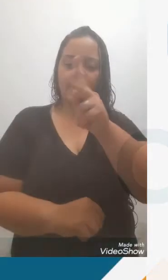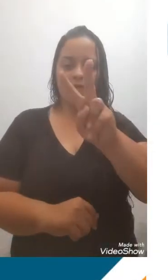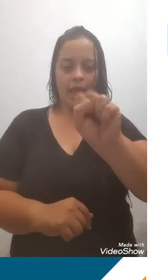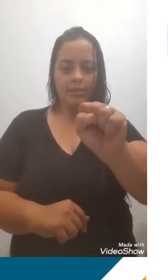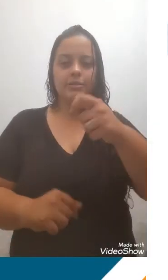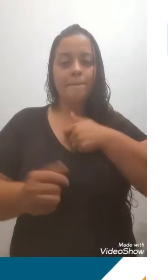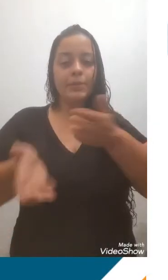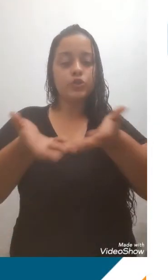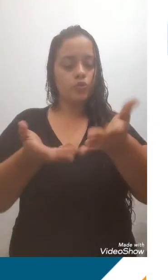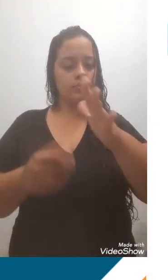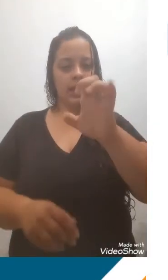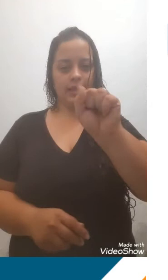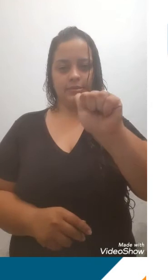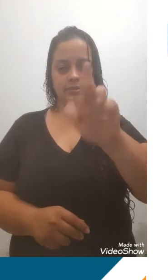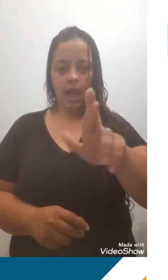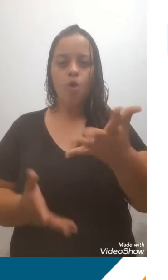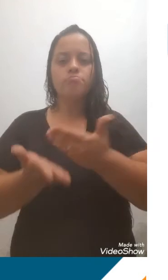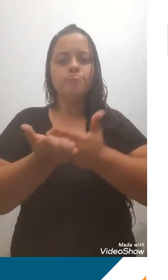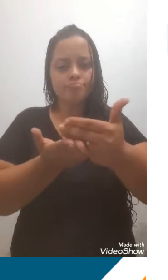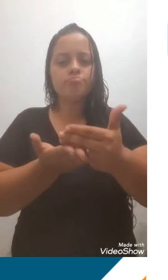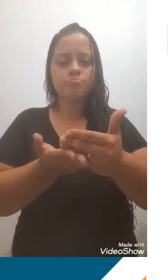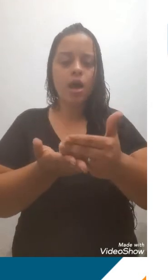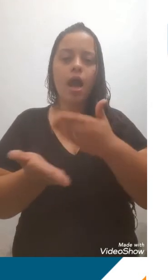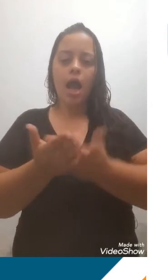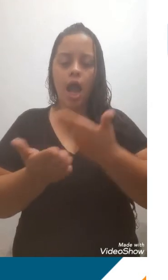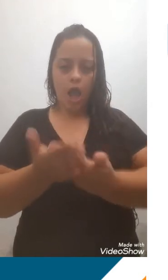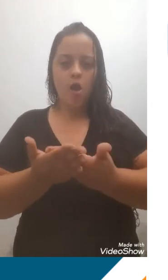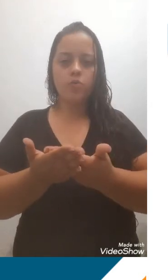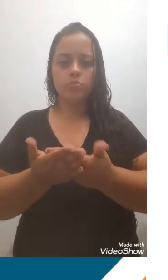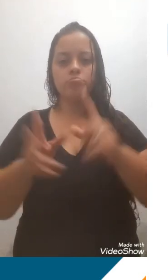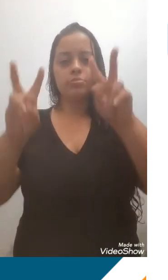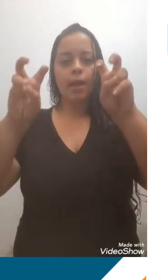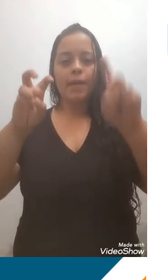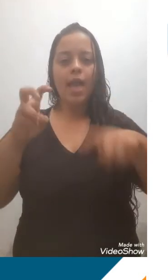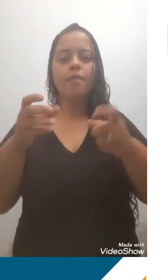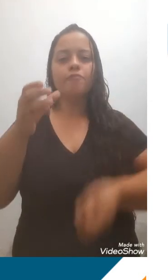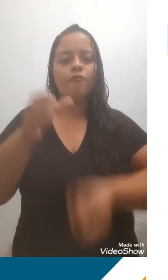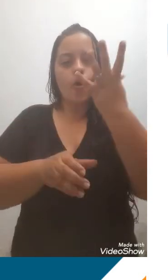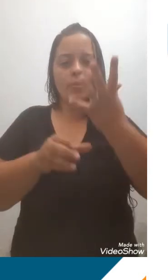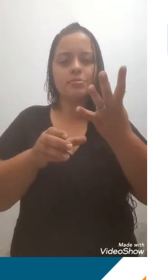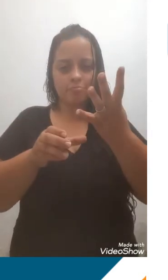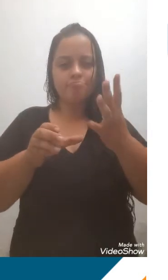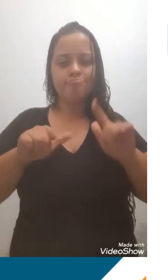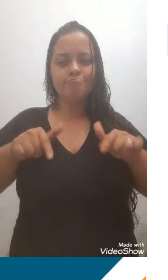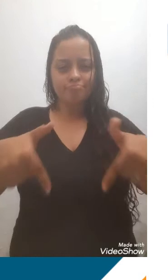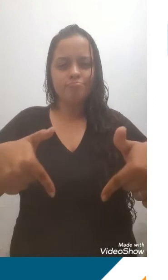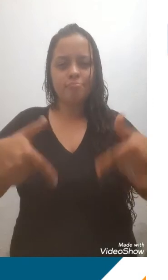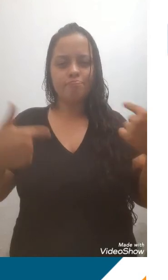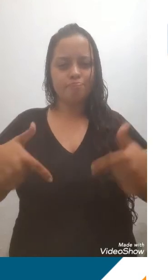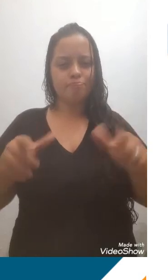Messi, tudo bem? Mediador César Cabral aqui. Vamos dar início aqui à nossa aula, cujo tema é Formação da Classe Operária no